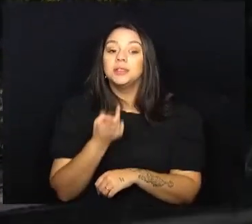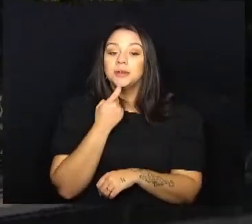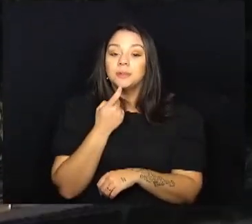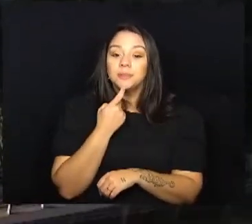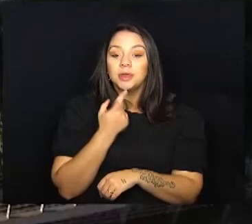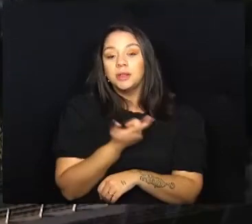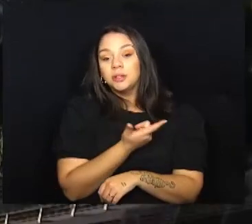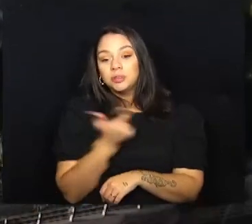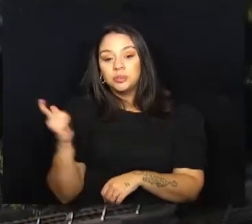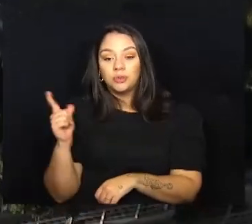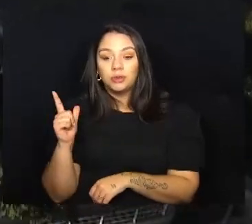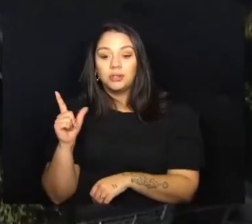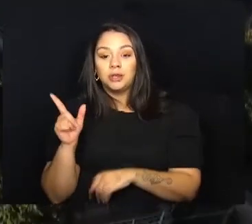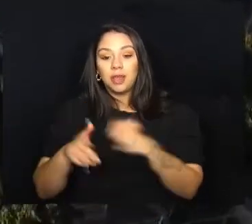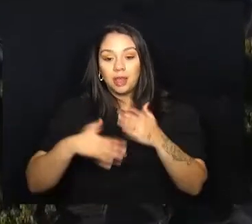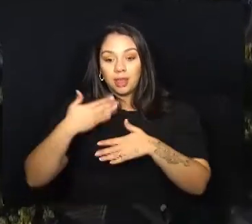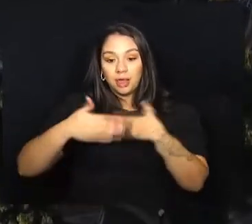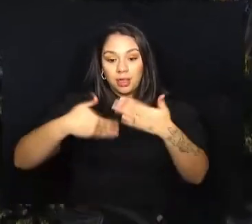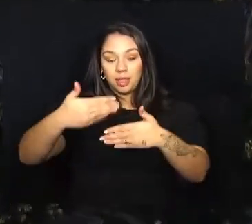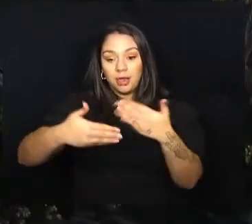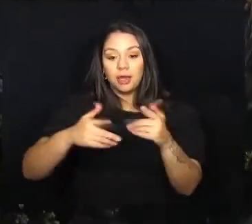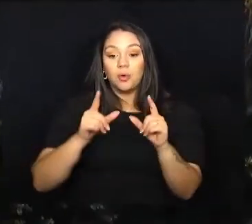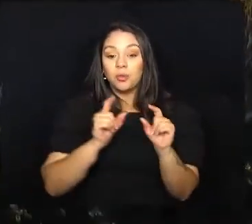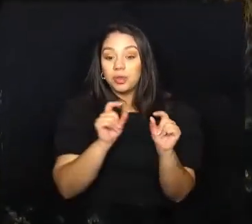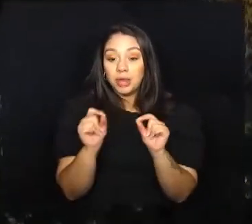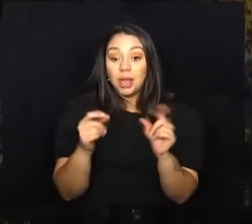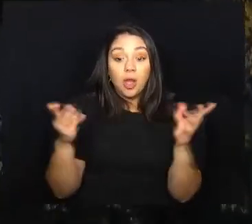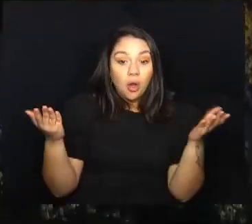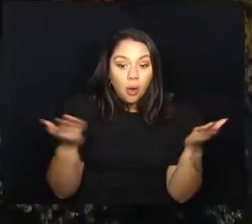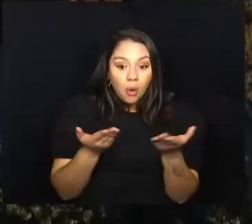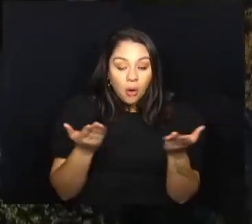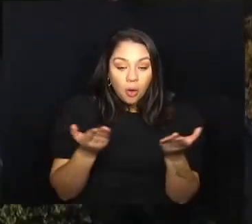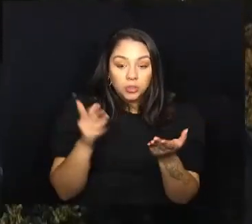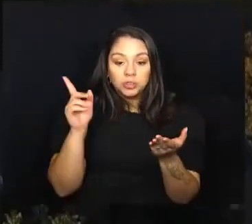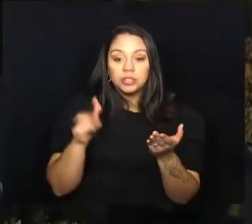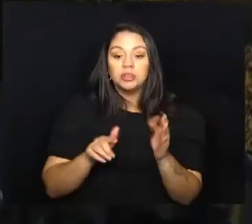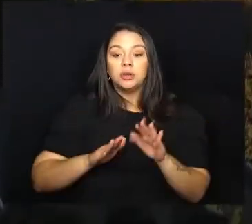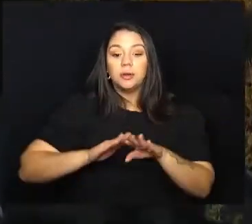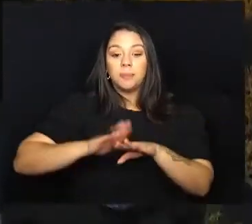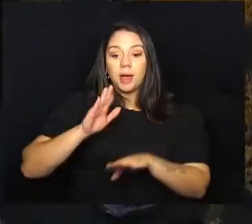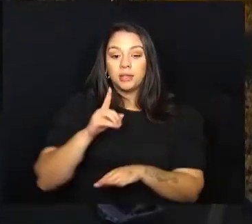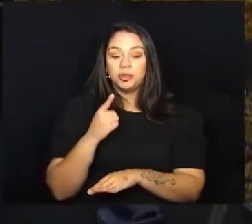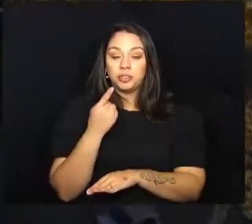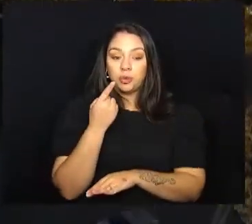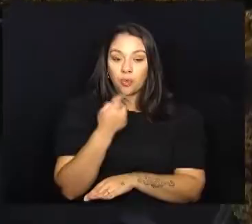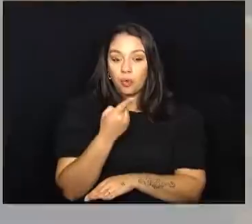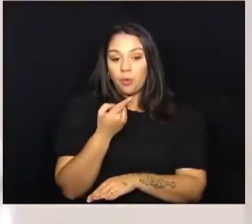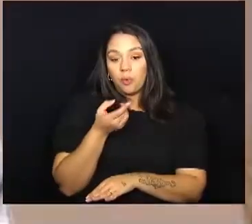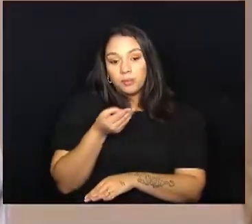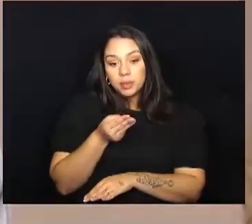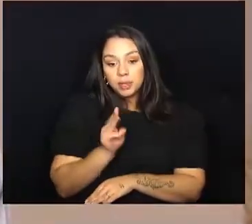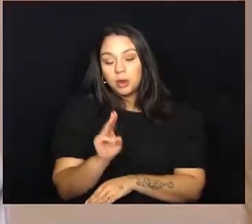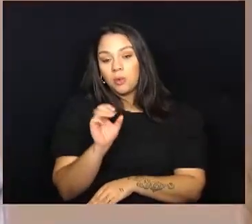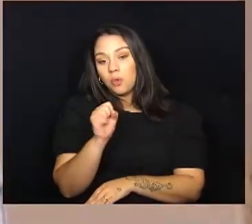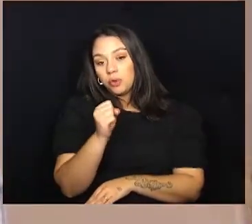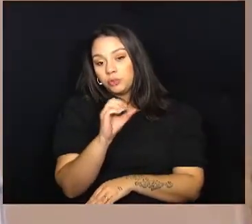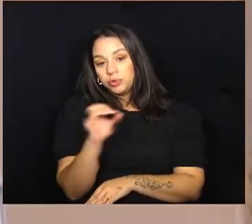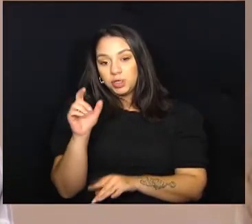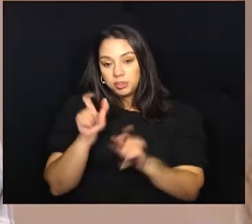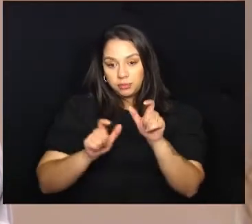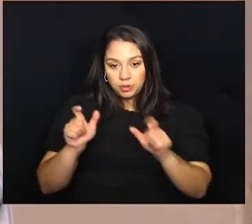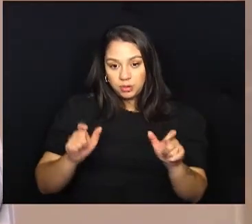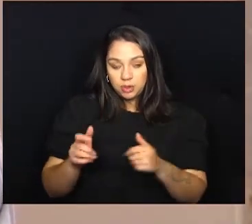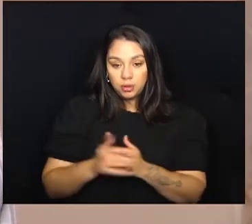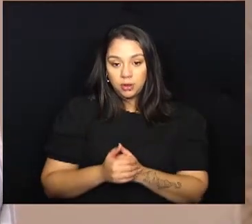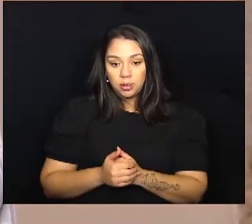e os avanços dessa metrópole em que hoje habitam mais de 1.200.000 pessoas. O grande